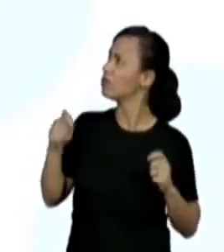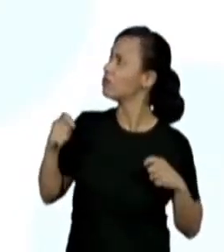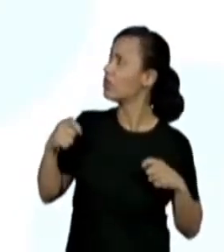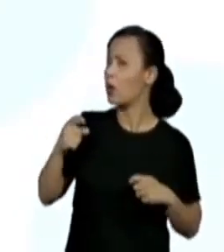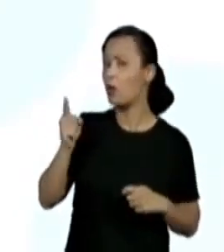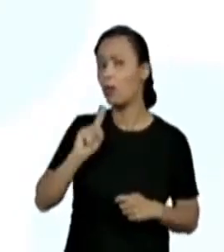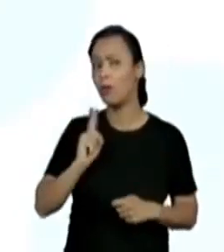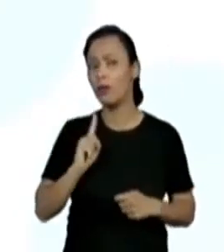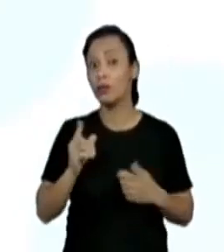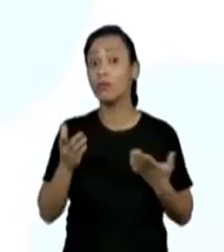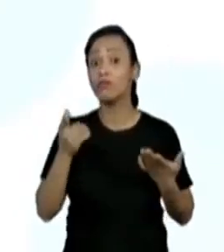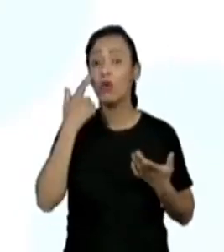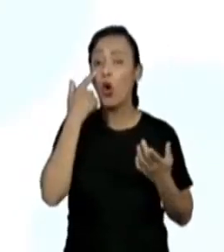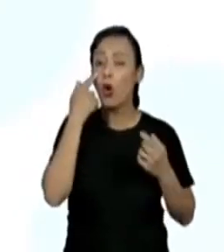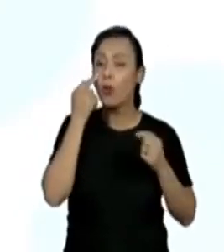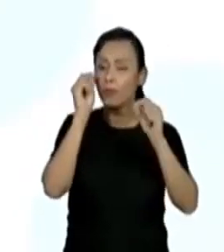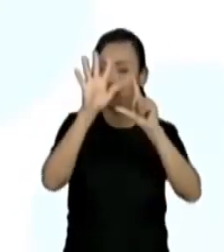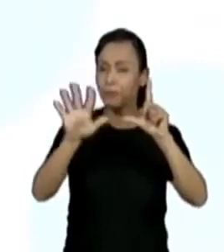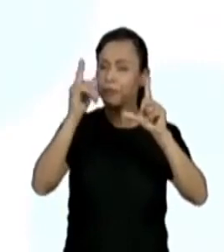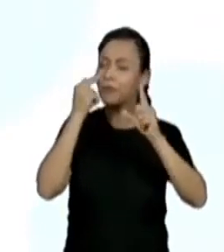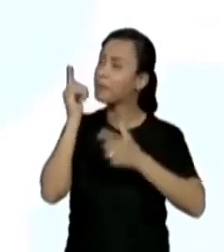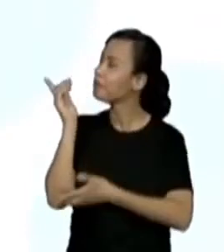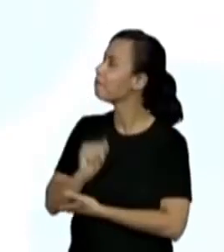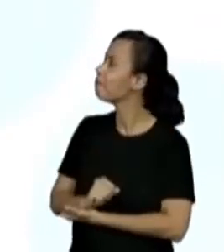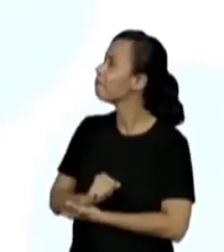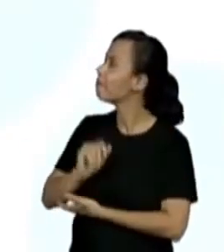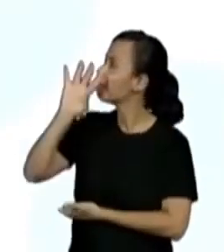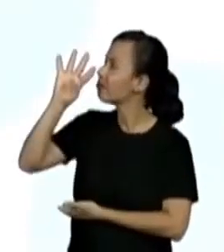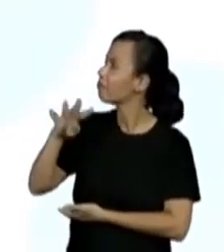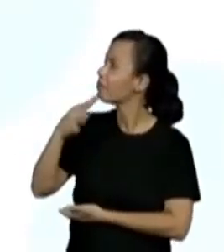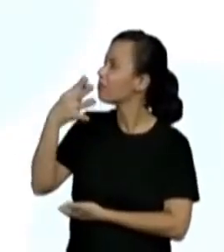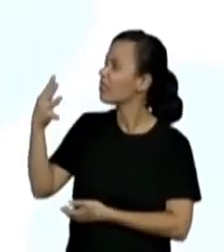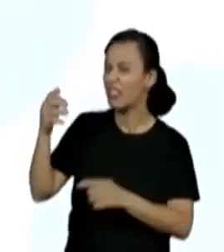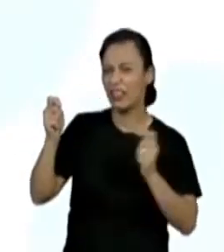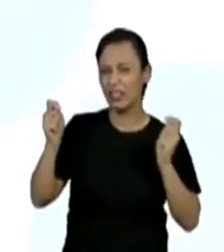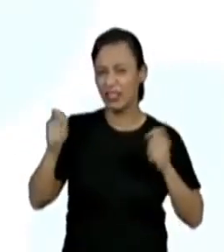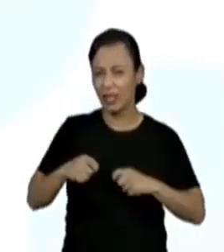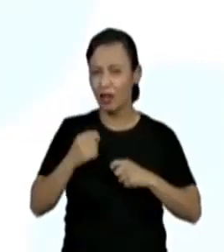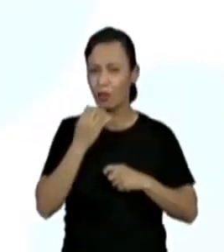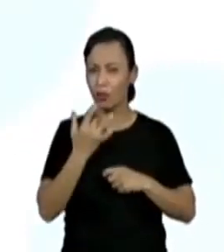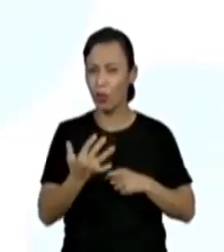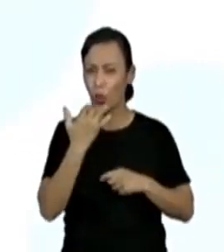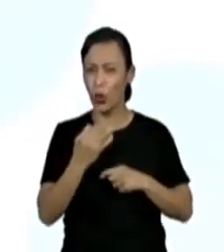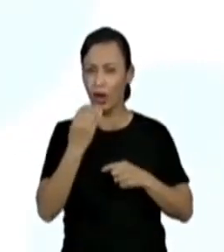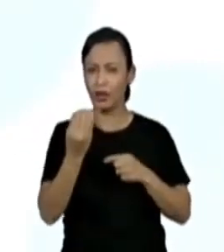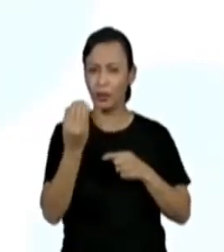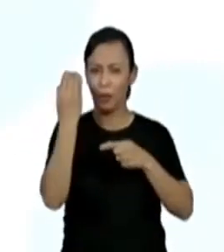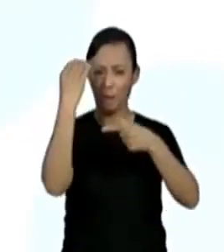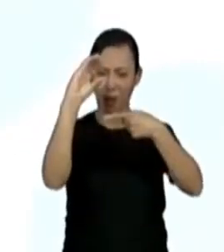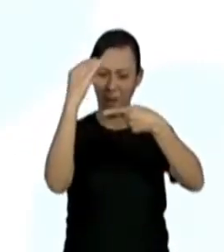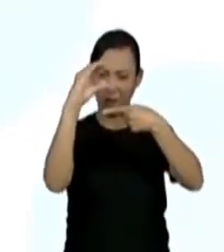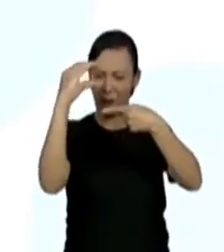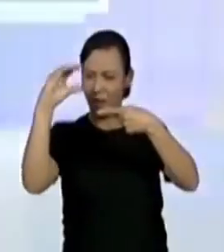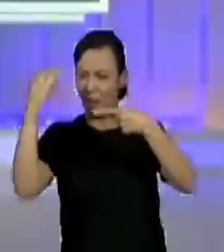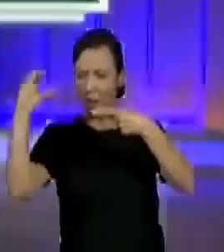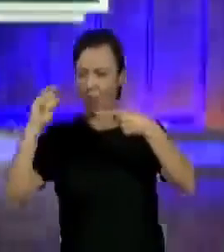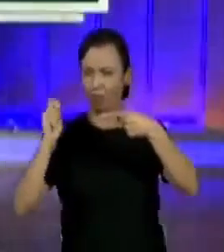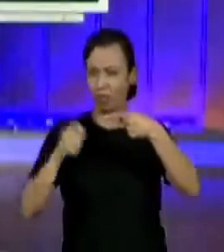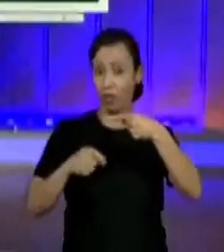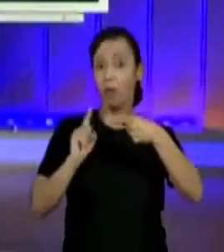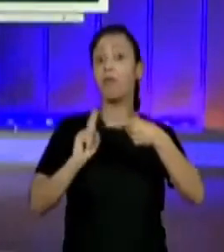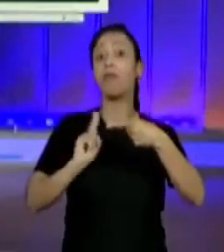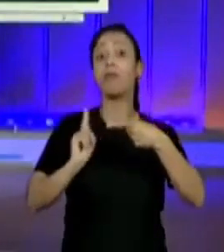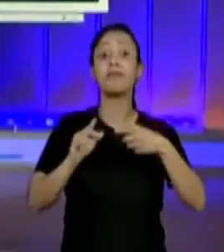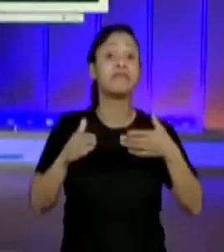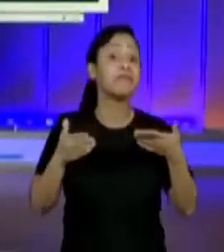olha bem pra imagem Existe uma forma uma outra maneira de representar através da fração